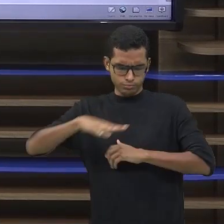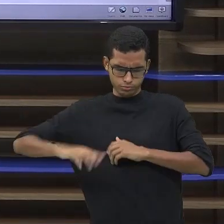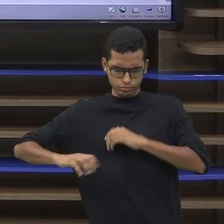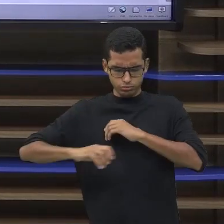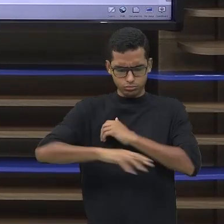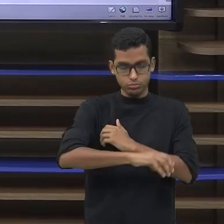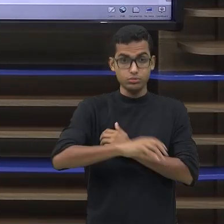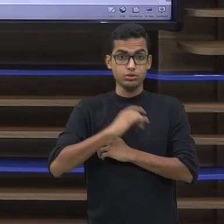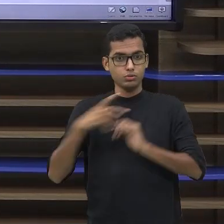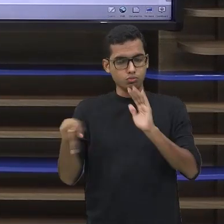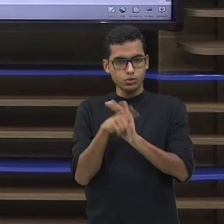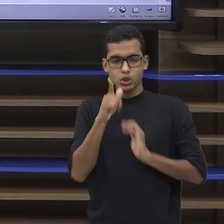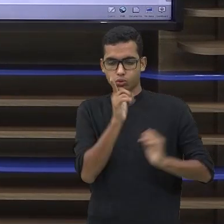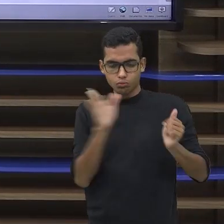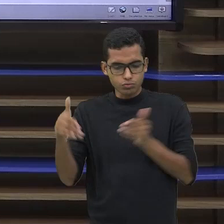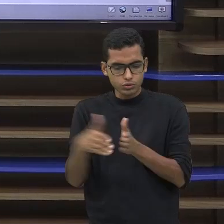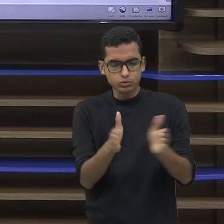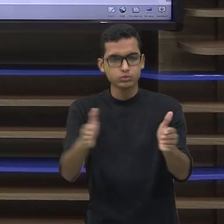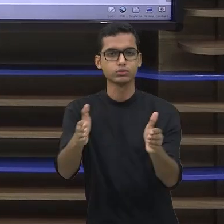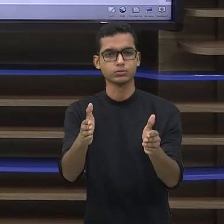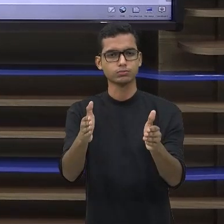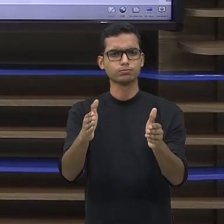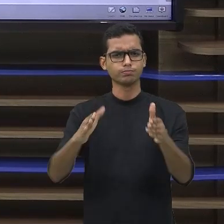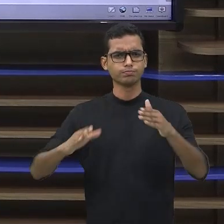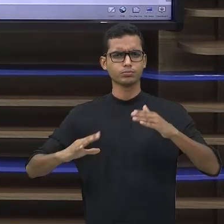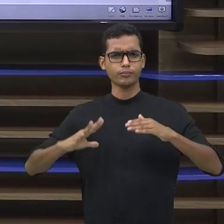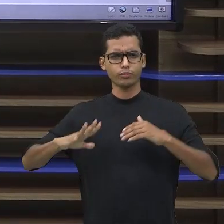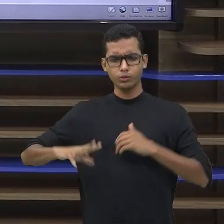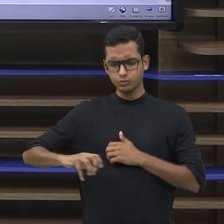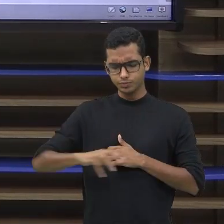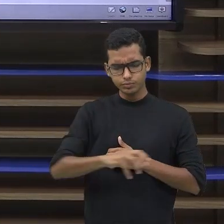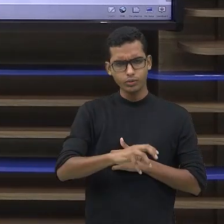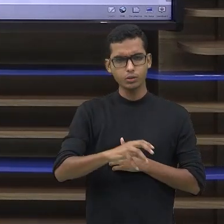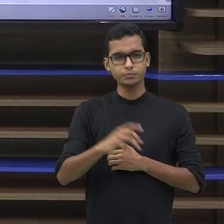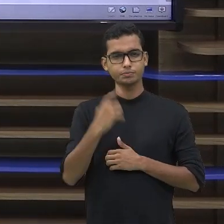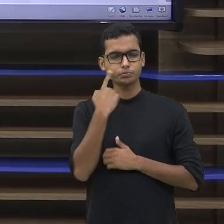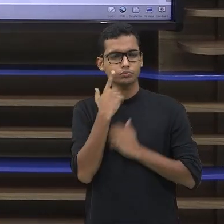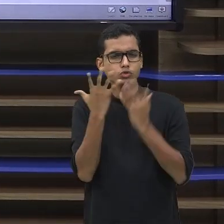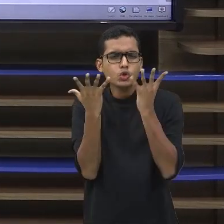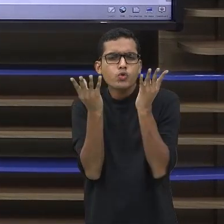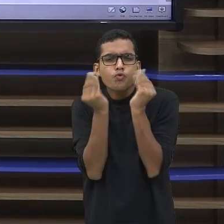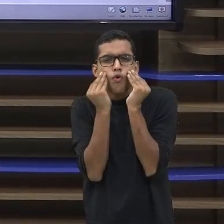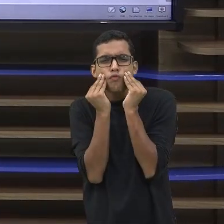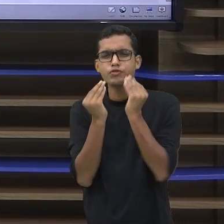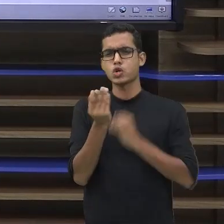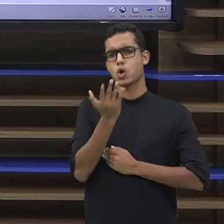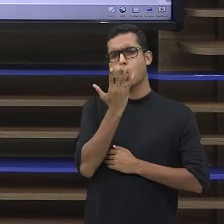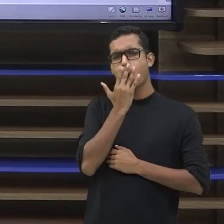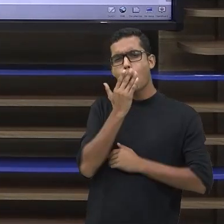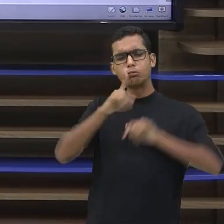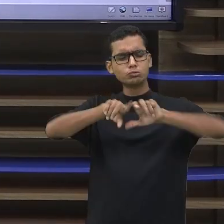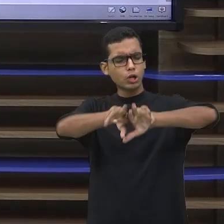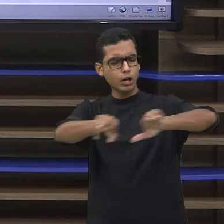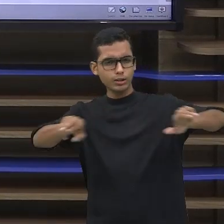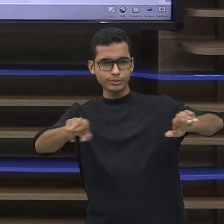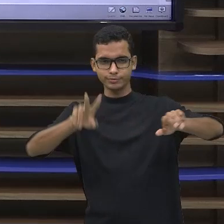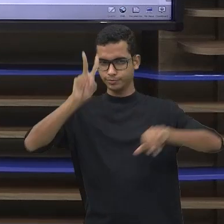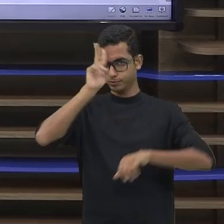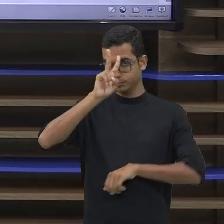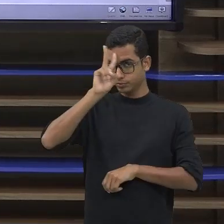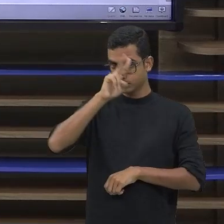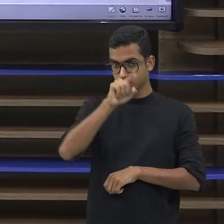é dos nossos rios, tá? Aquelas esponjas fofinhas, né, coloridas. Gente,